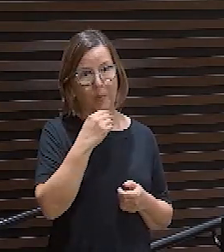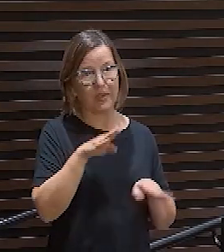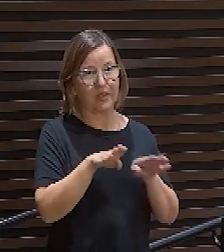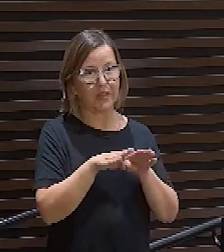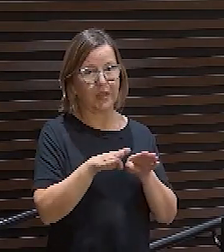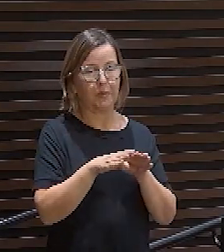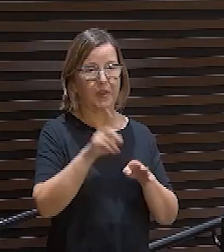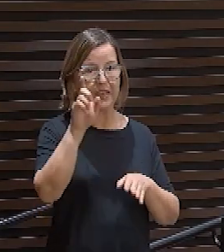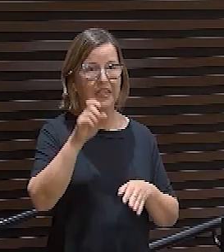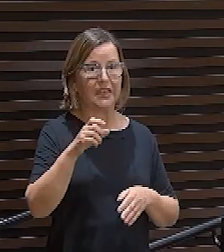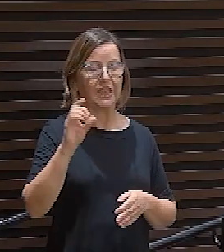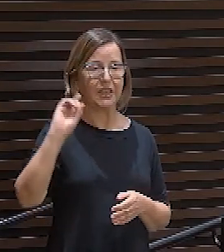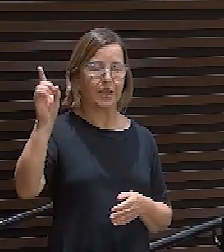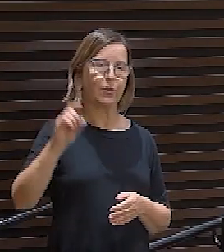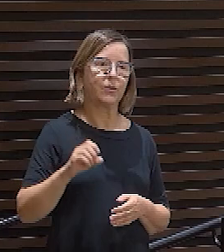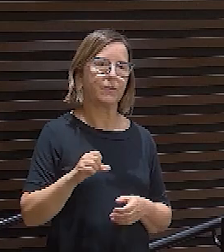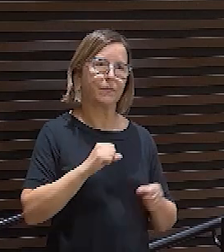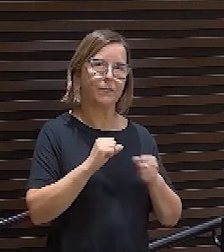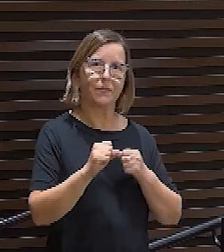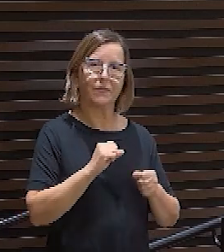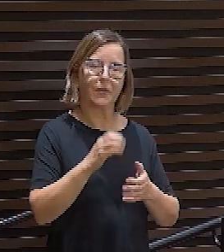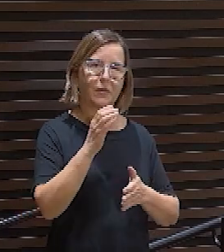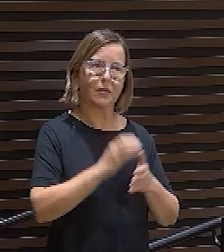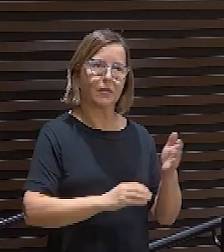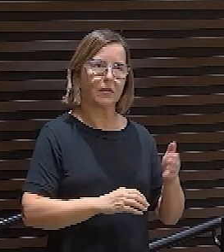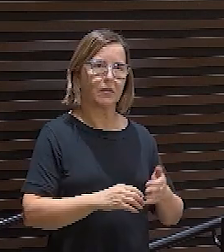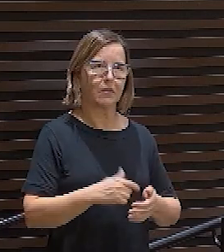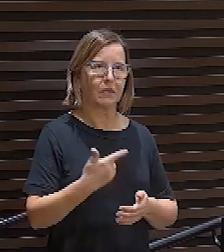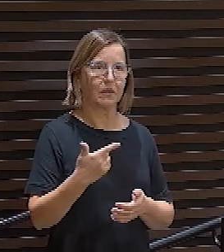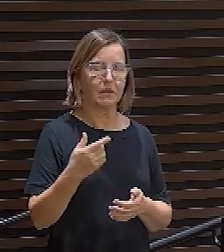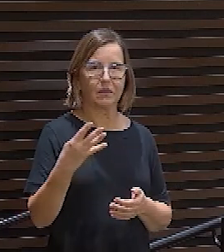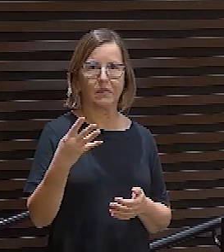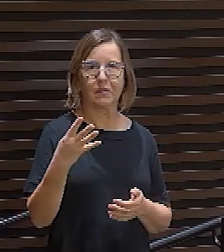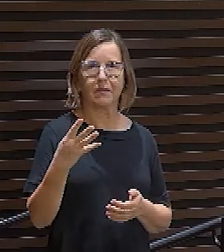Abrem Salmos 24 para a gente encerrar, meus irmãos.